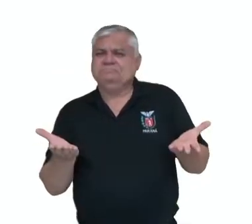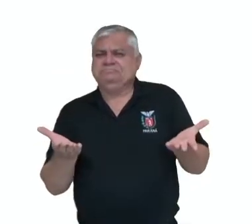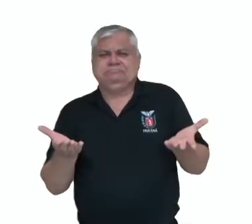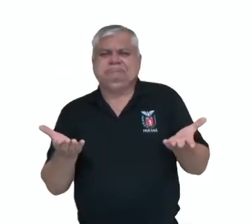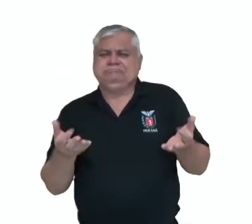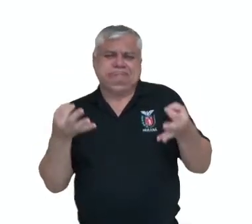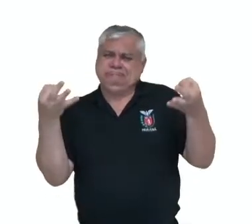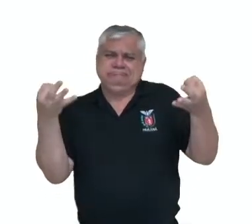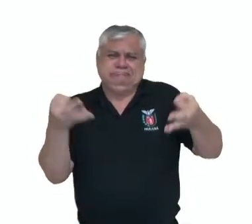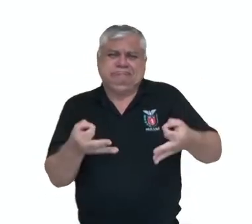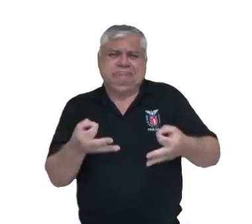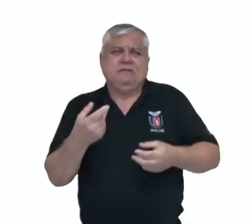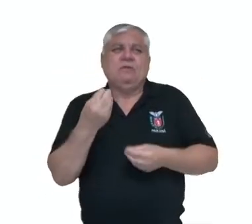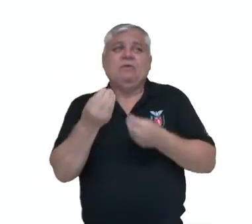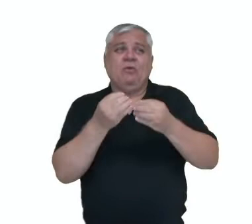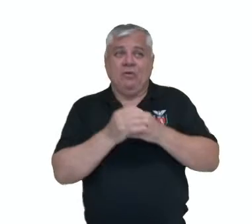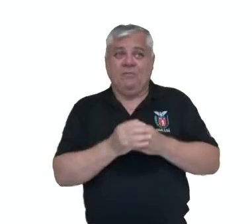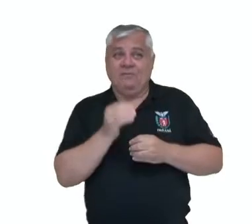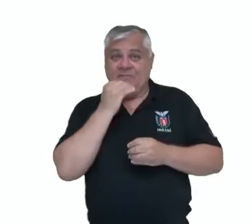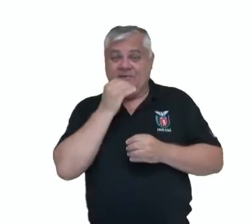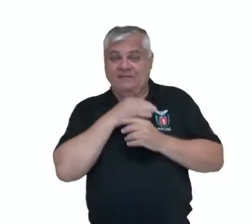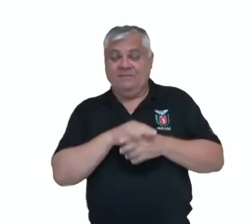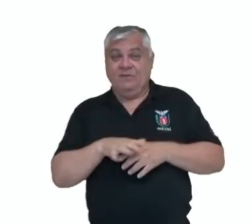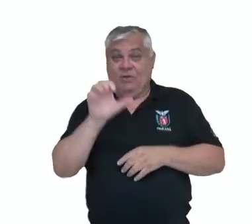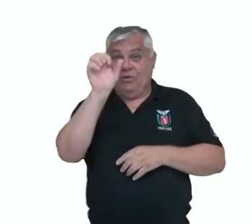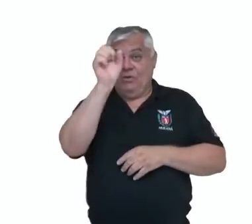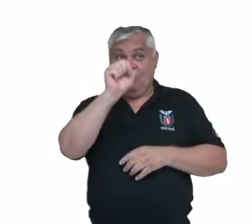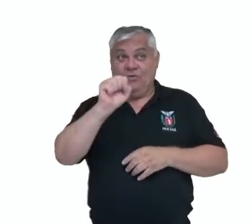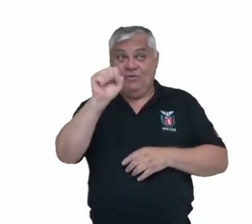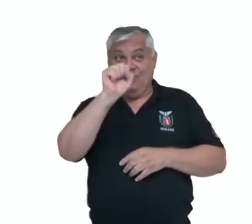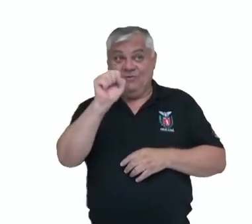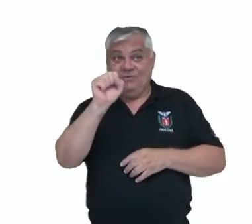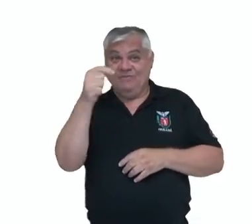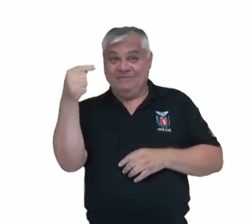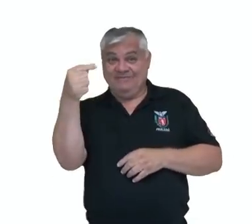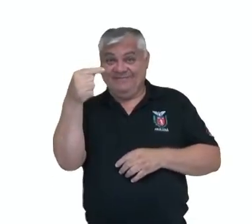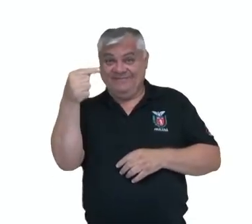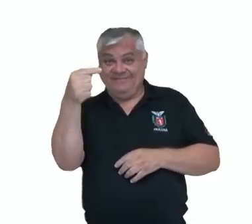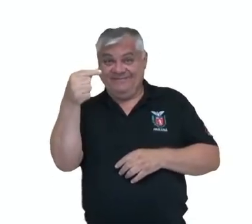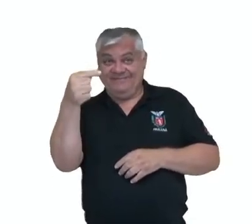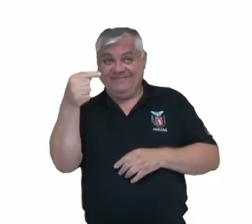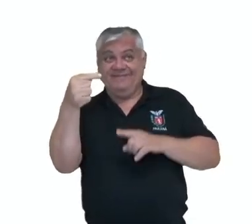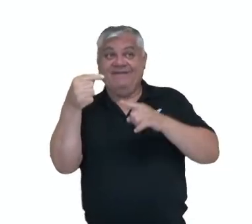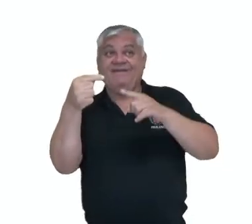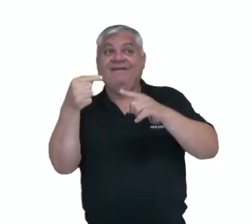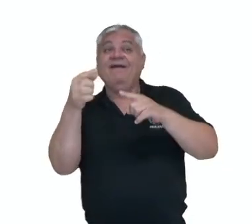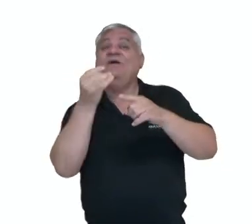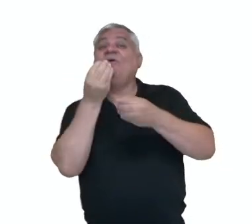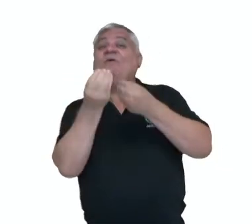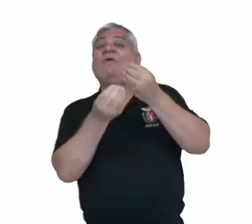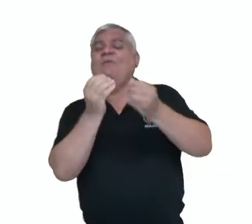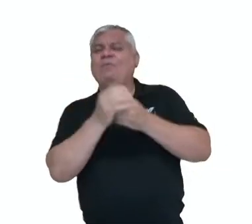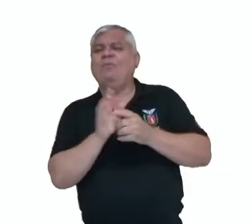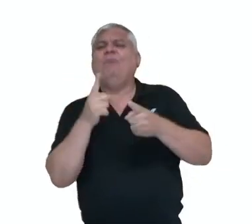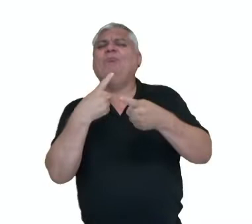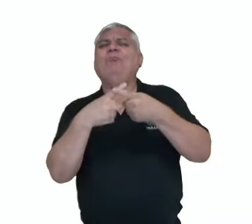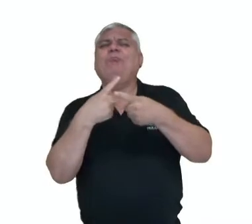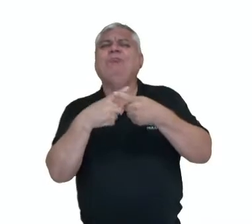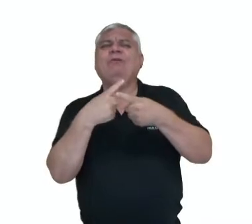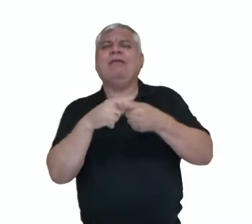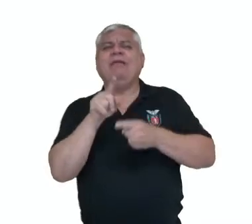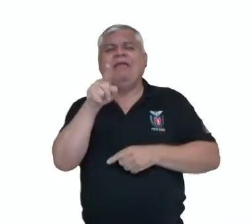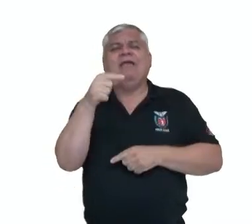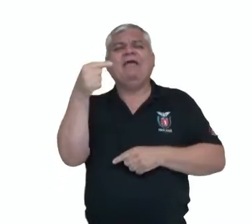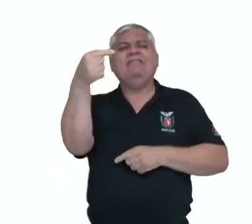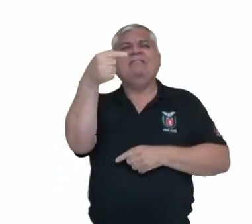Claro, como aqui nós temos uma densidade de carga negativa, então, por que eu tenho uma densidade